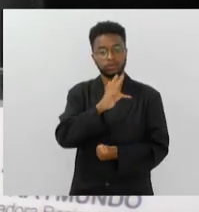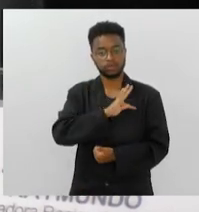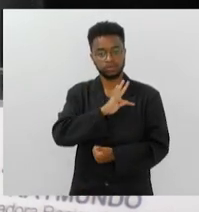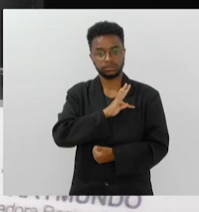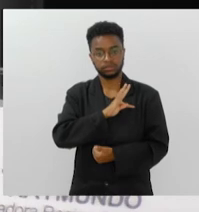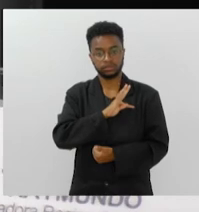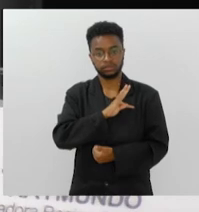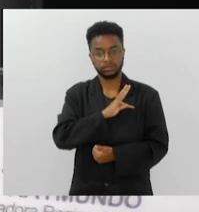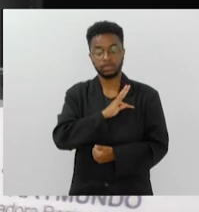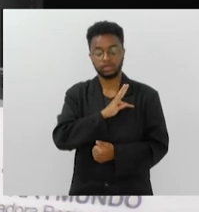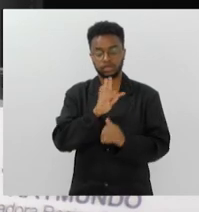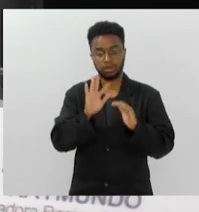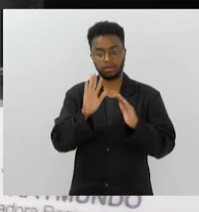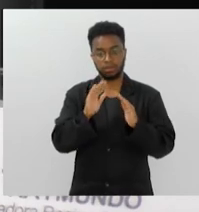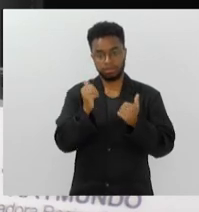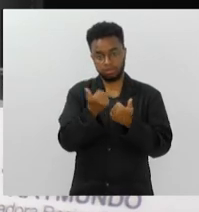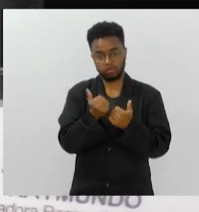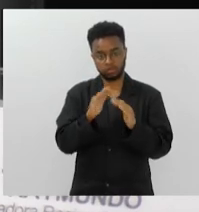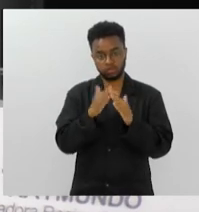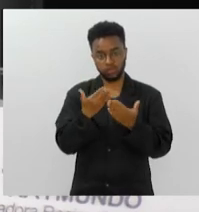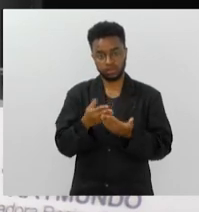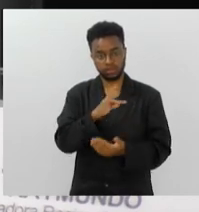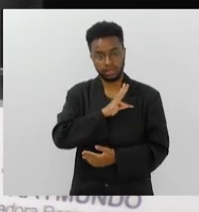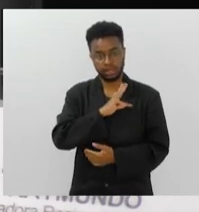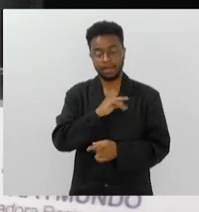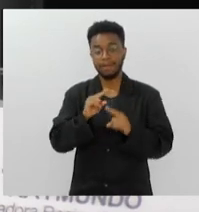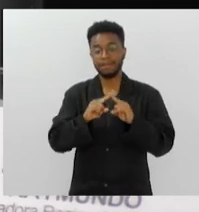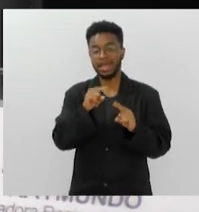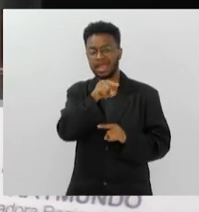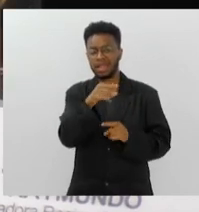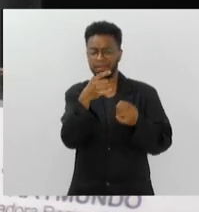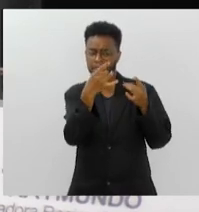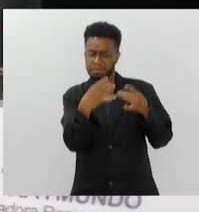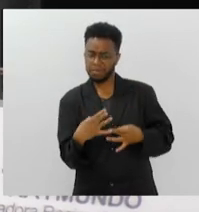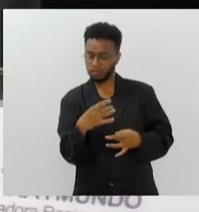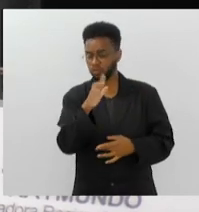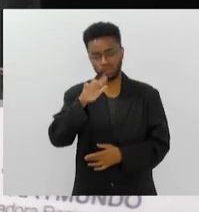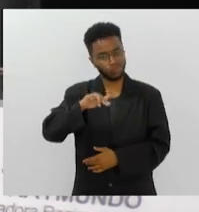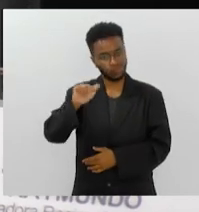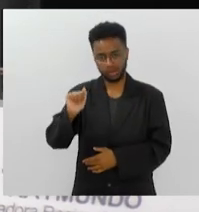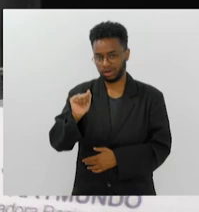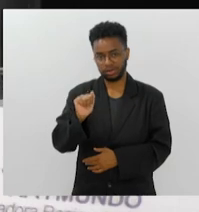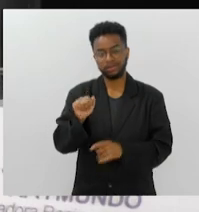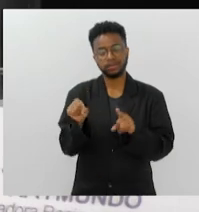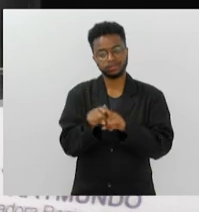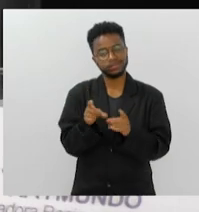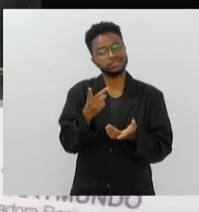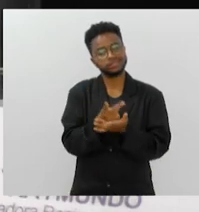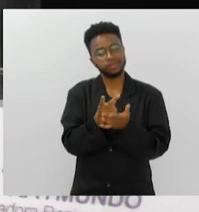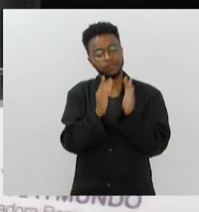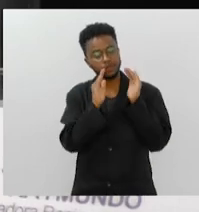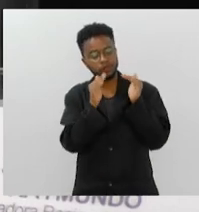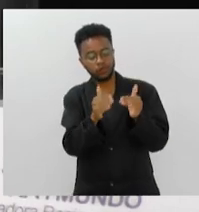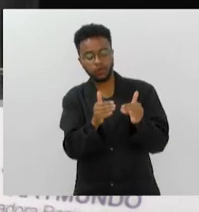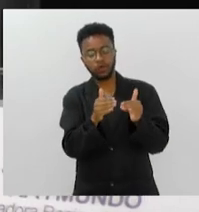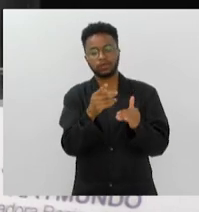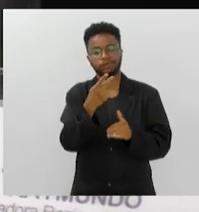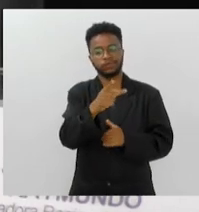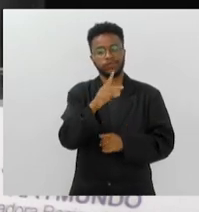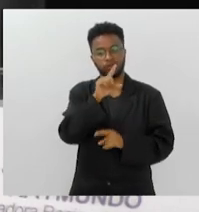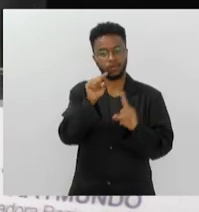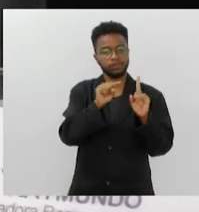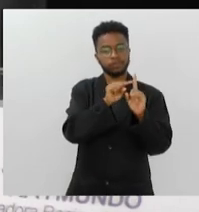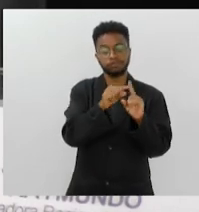de apoio à escola técnica, e o senhor Orlandino nunca me abandonou e nunca abandonou a causa dele. E eu quero dizer para o